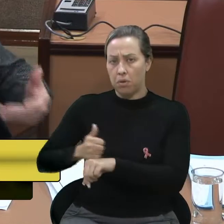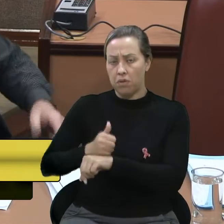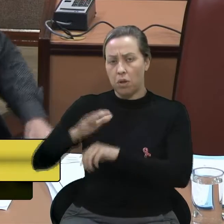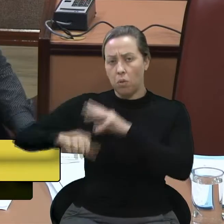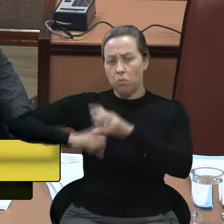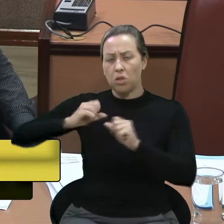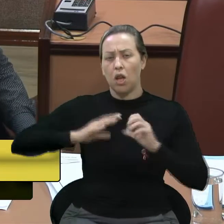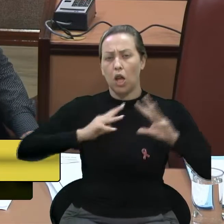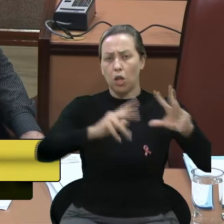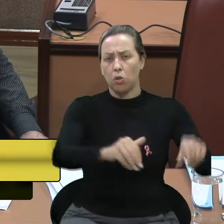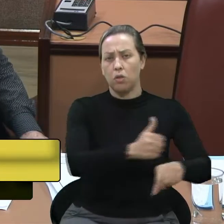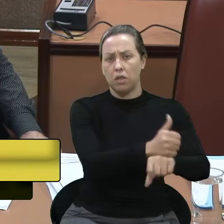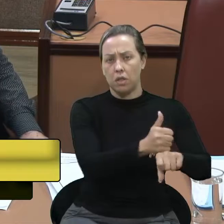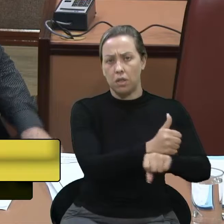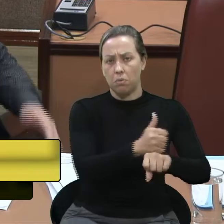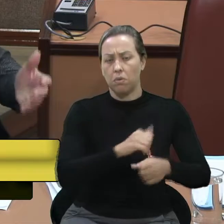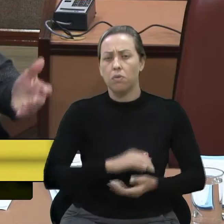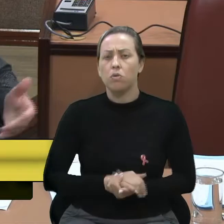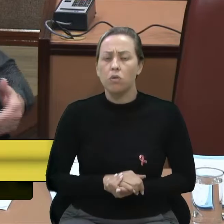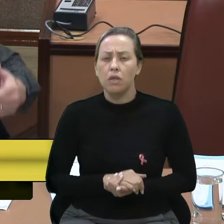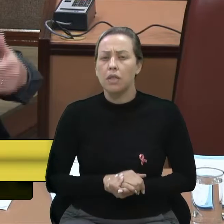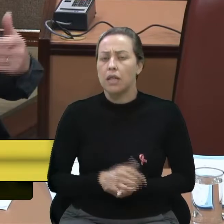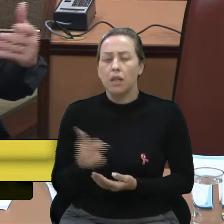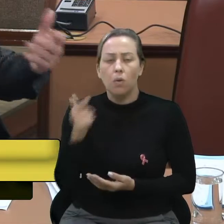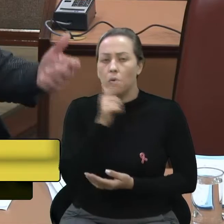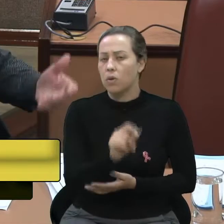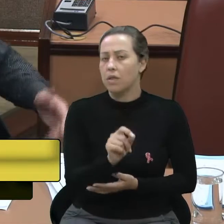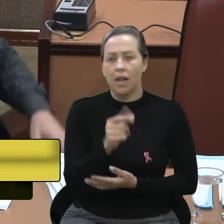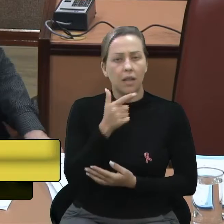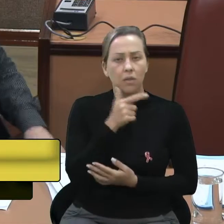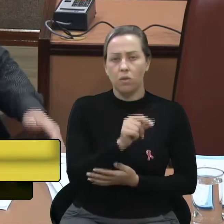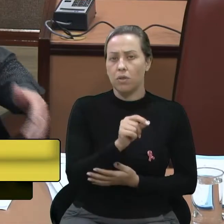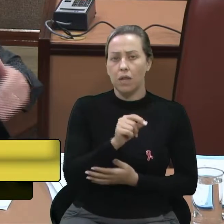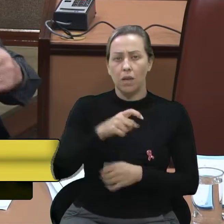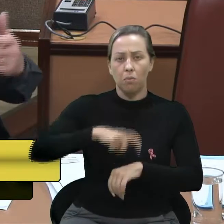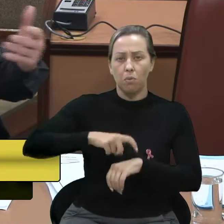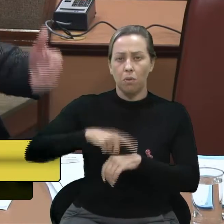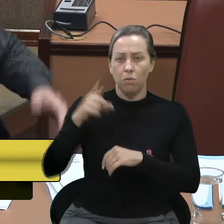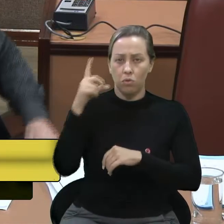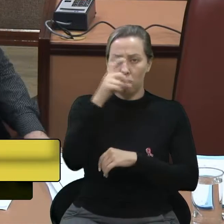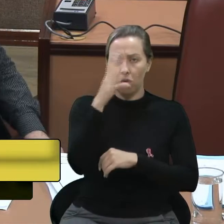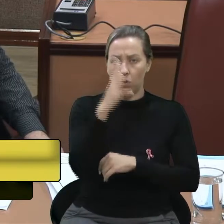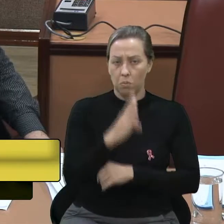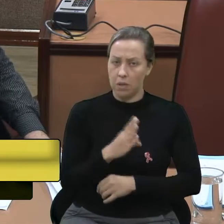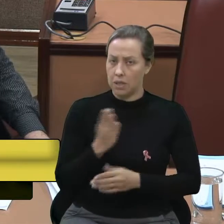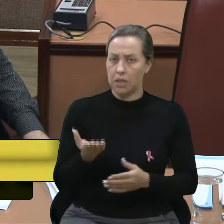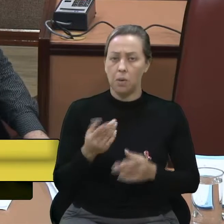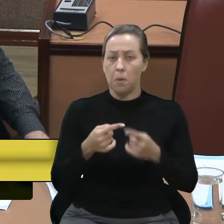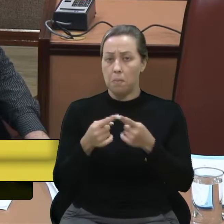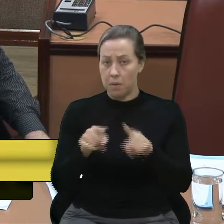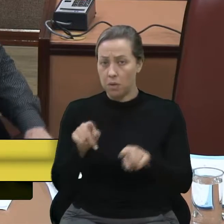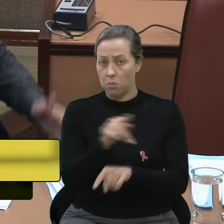todas as profissões, e não consegue em função da situação brasileira, mas o professor merece um